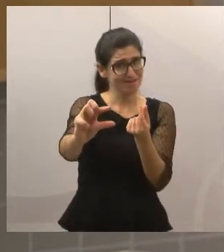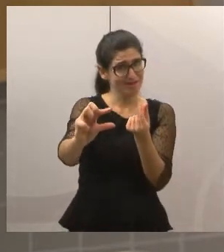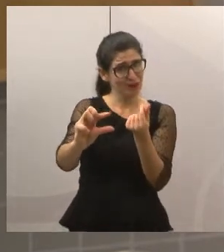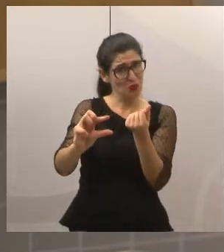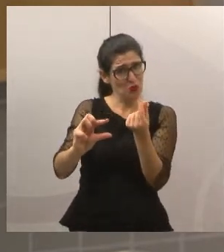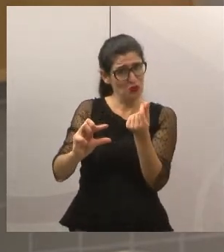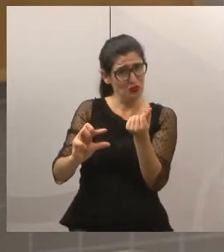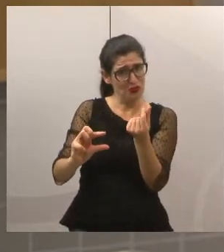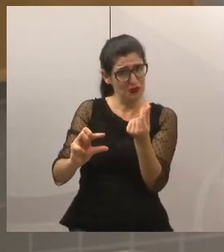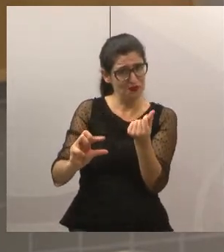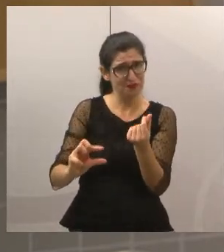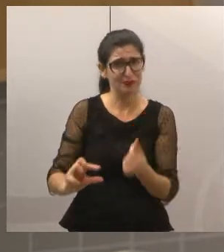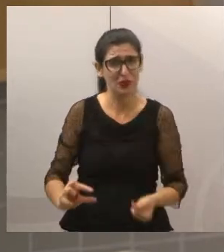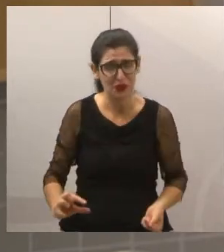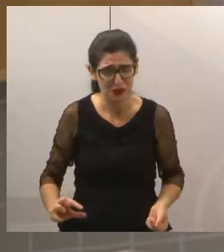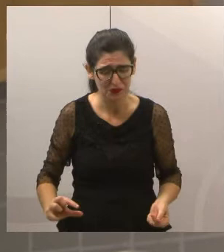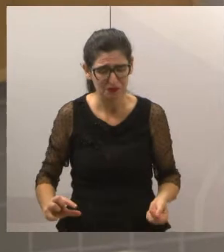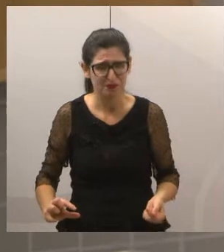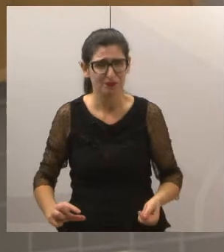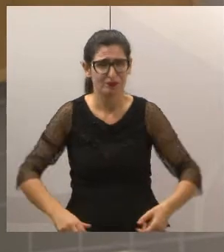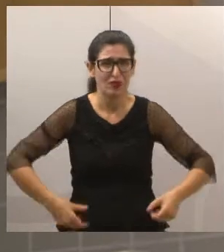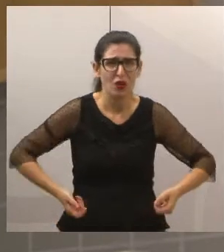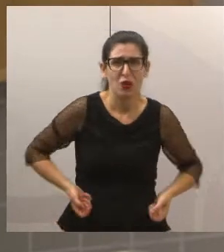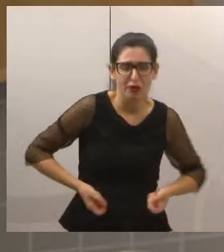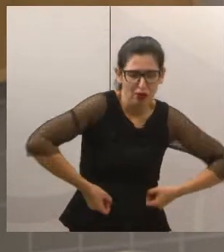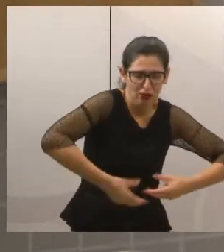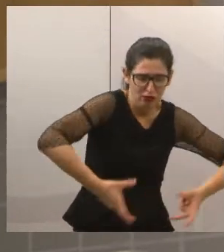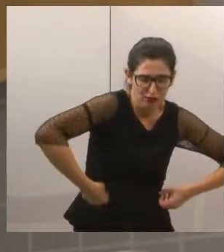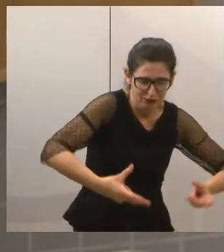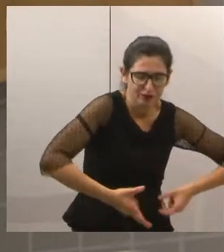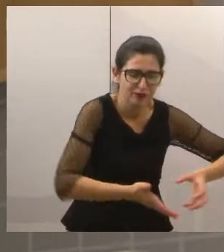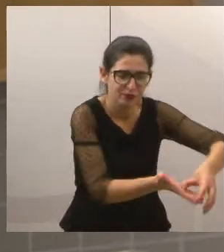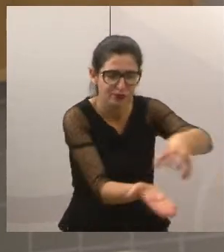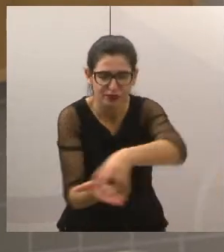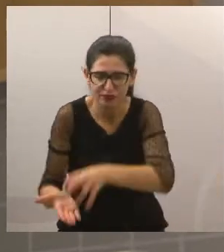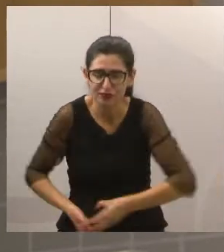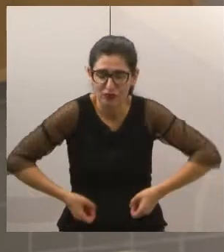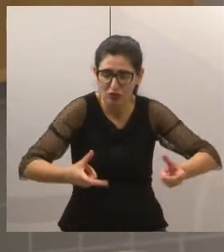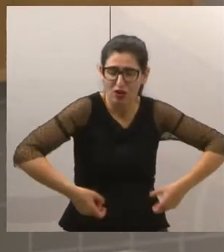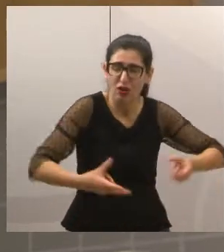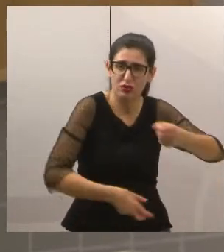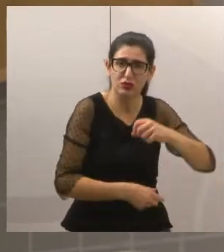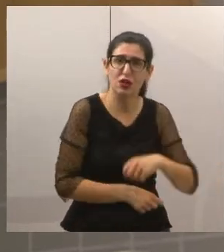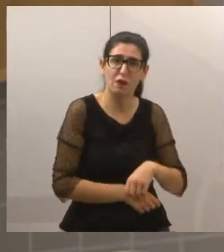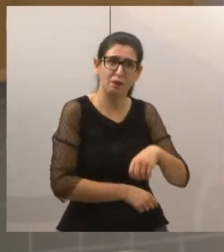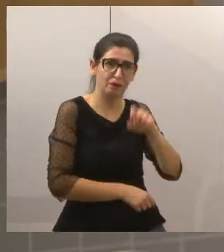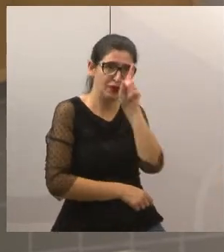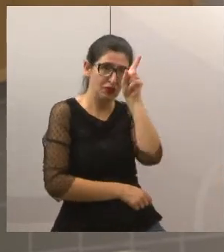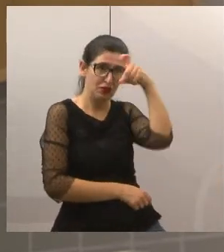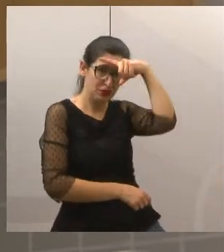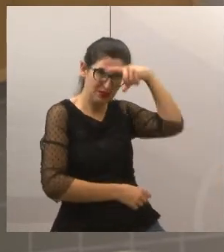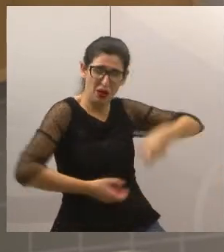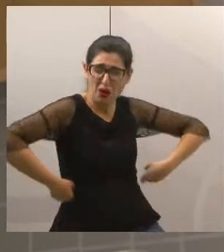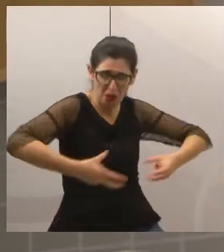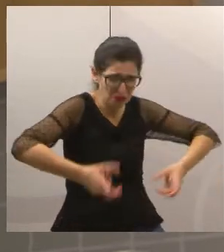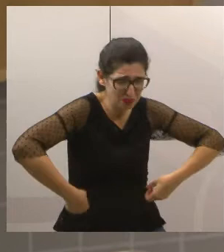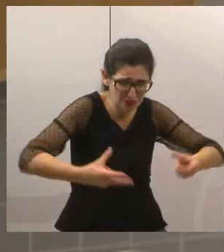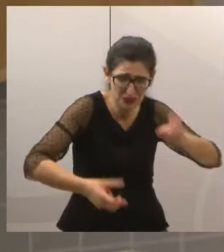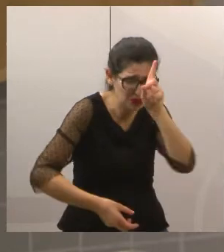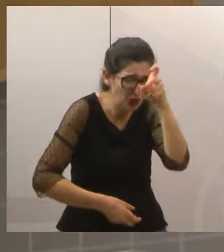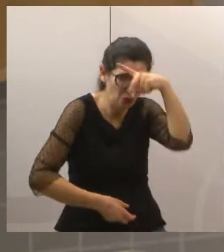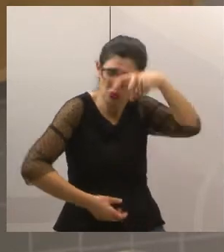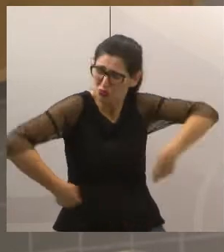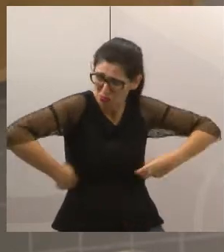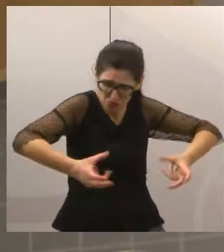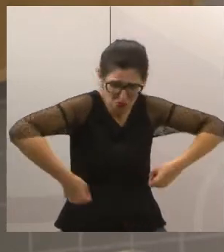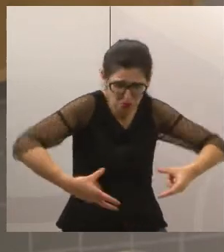caído bastante, sobretudo com as demandas sociais. A gente tem um gasto de saúde e educação muito maior do que era,